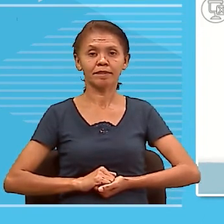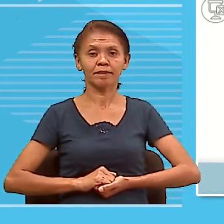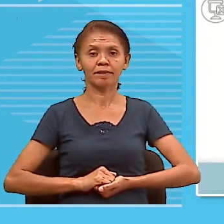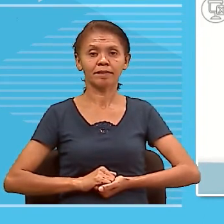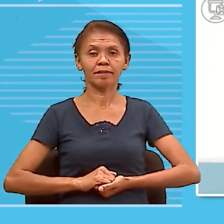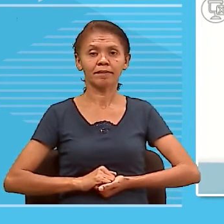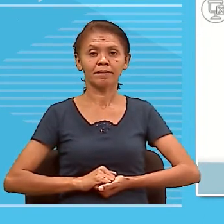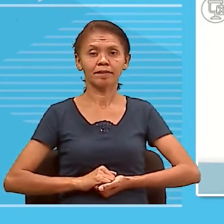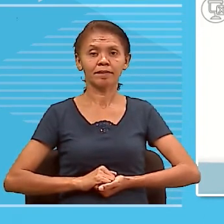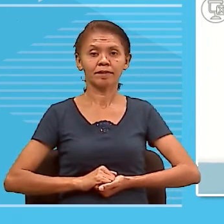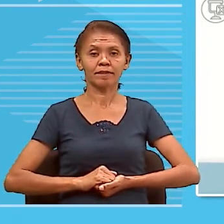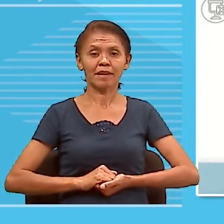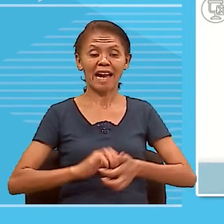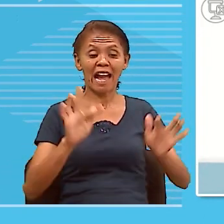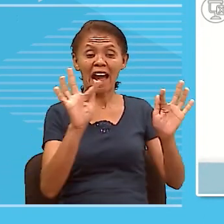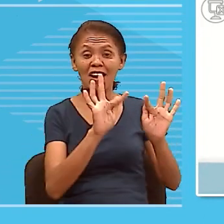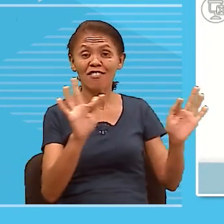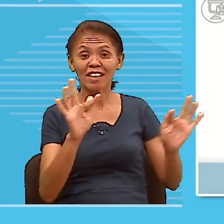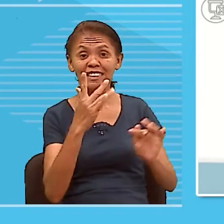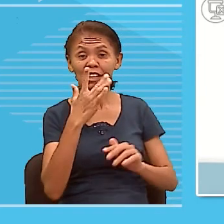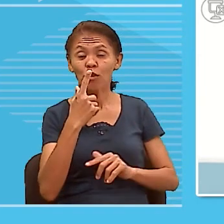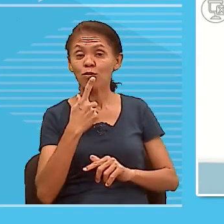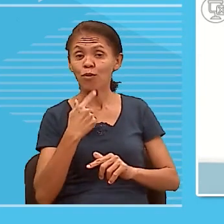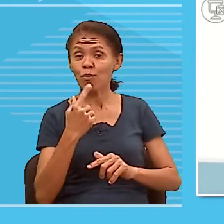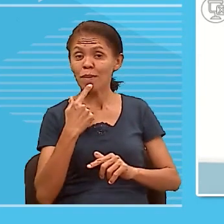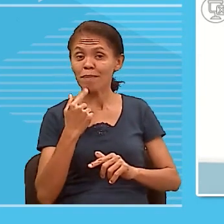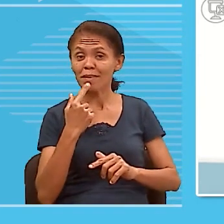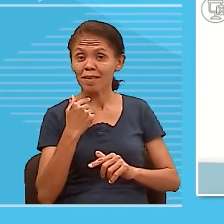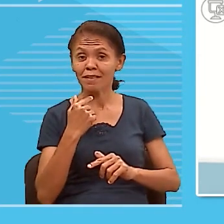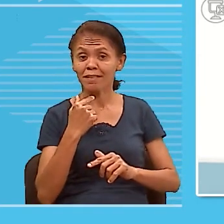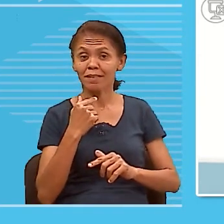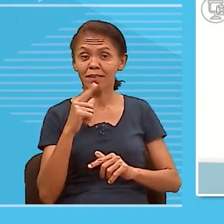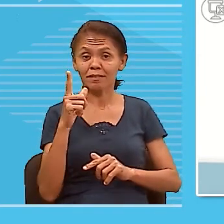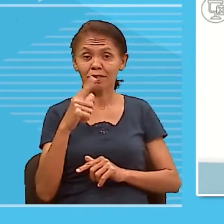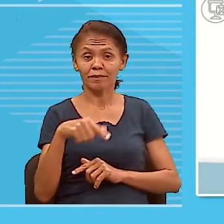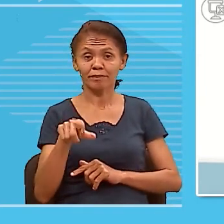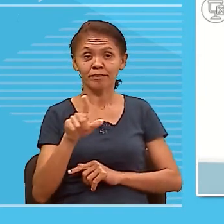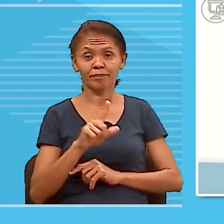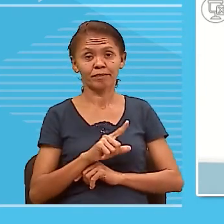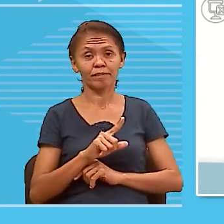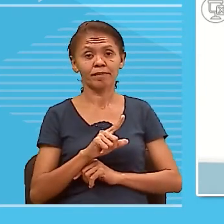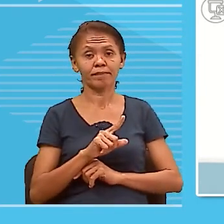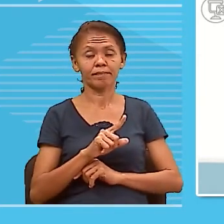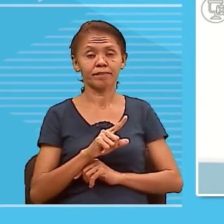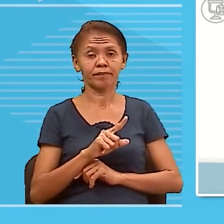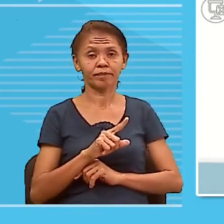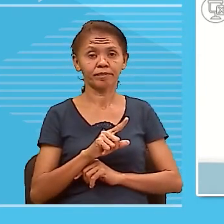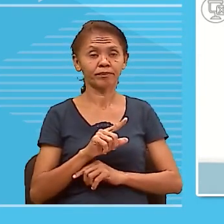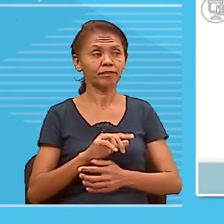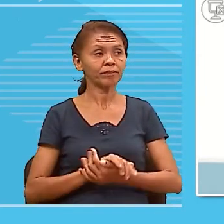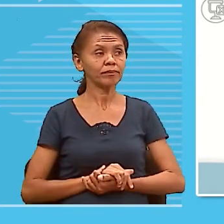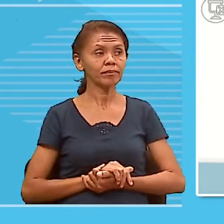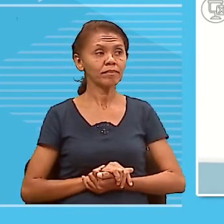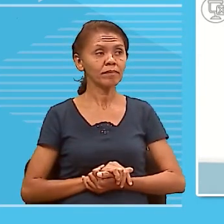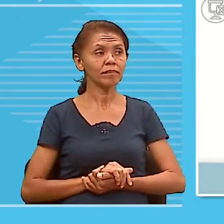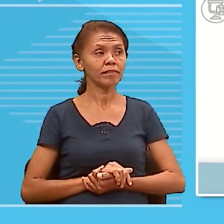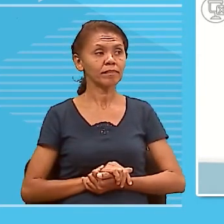a relação do que está destacado ali na cor vermelha né está